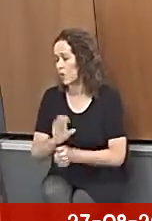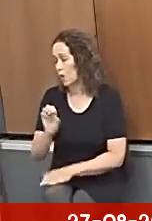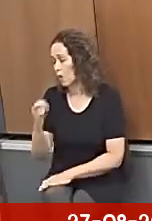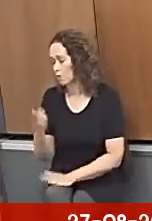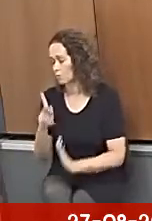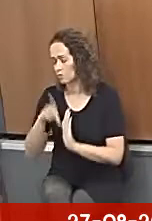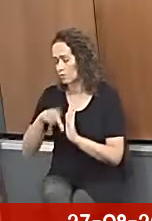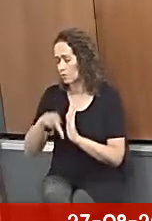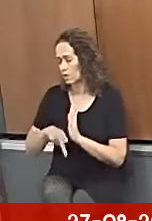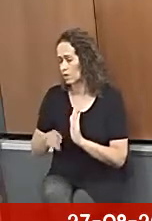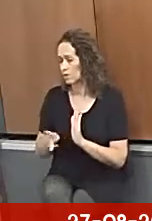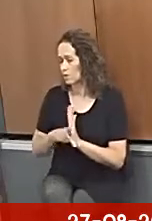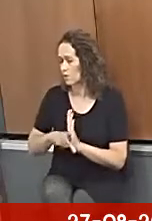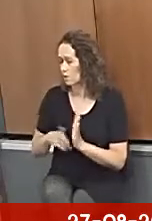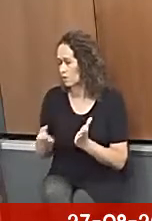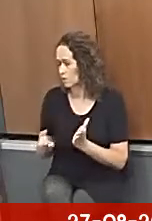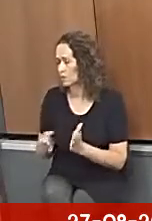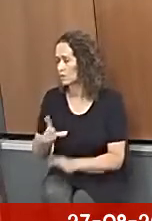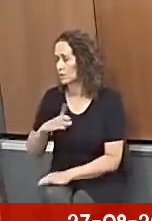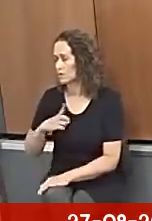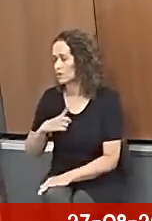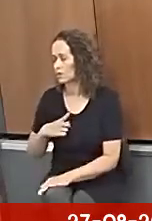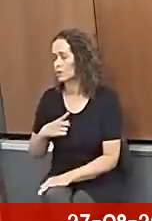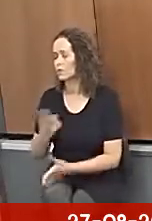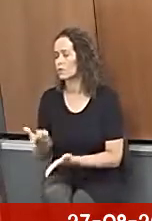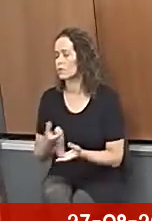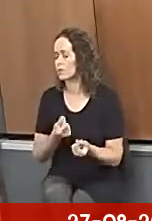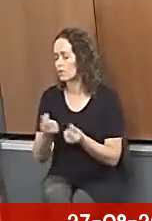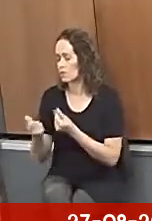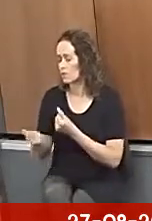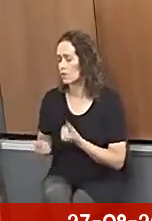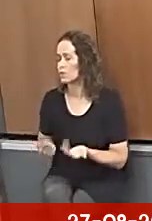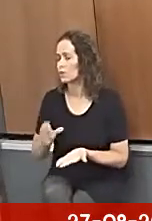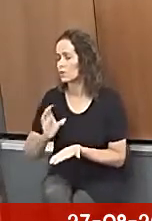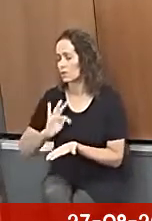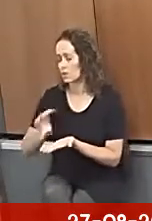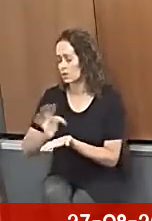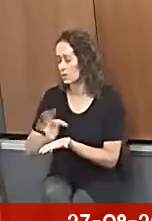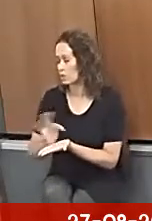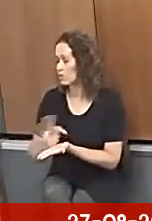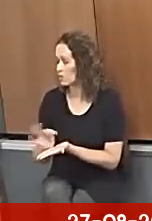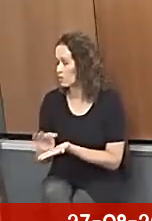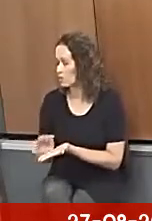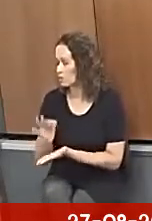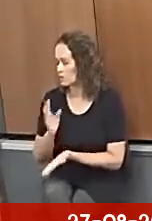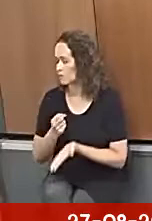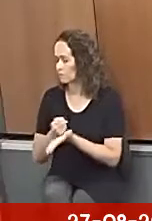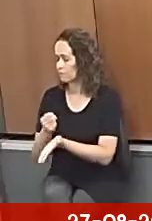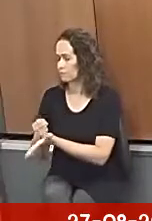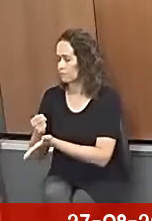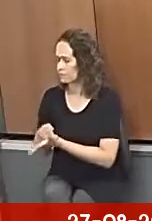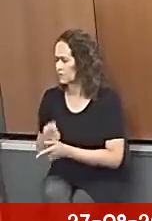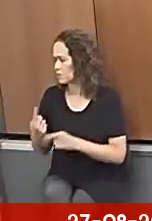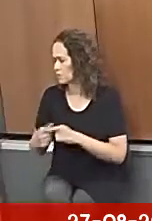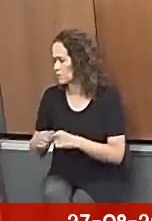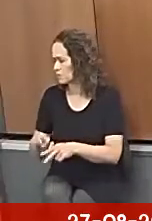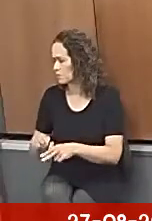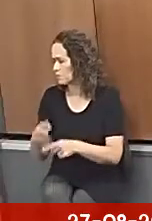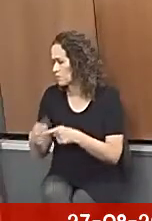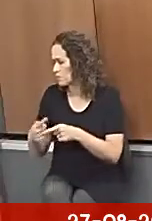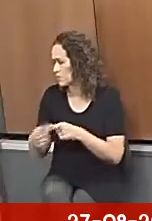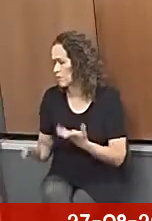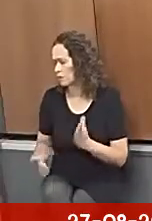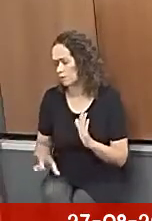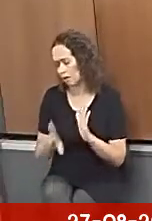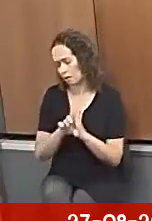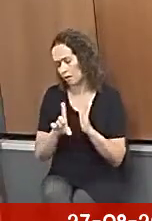incluindo os recursos de tecnologia assistiva porque eu fiz essas duas referências a lei porque